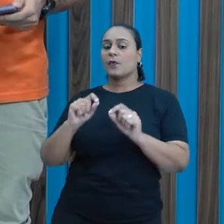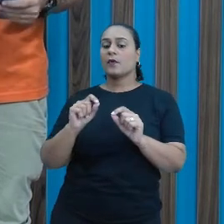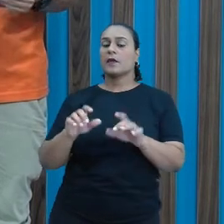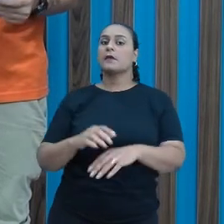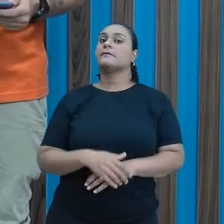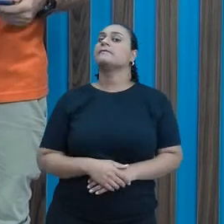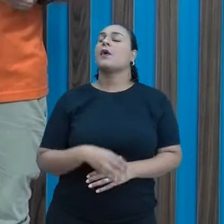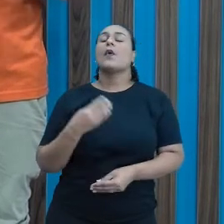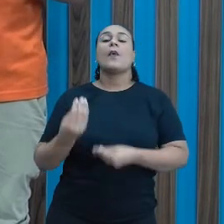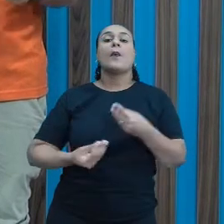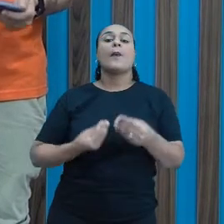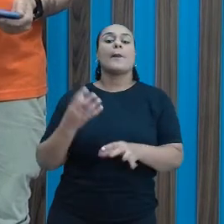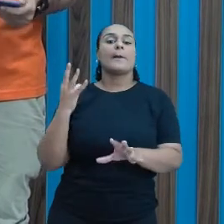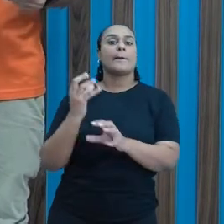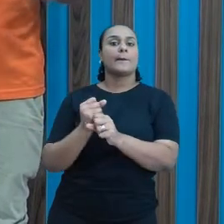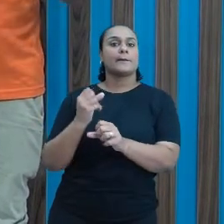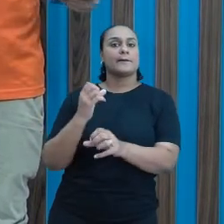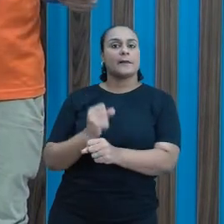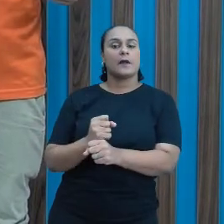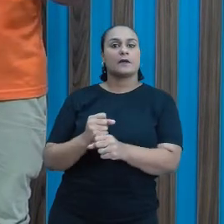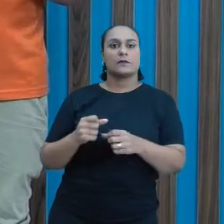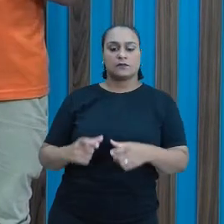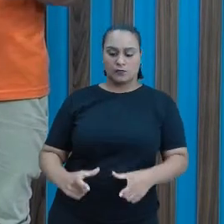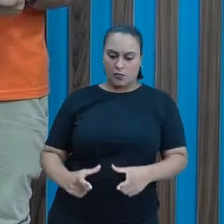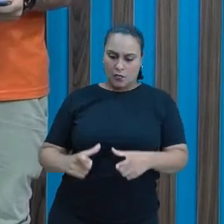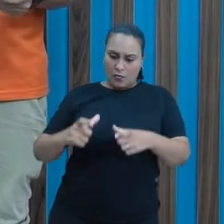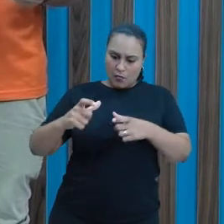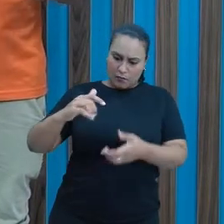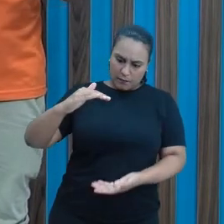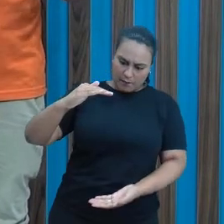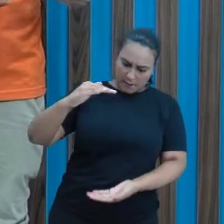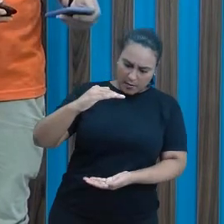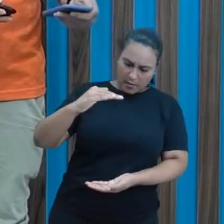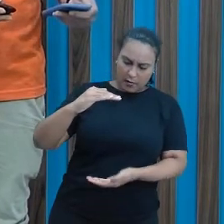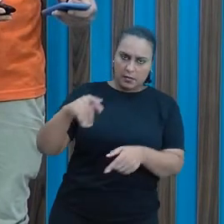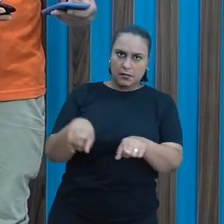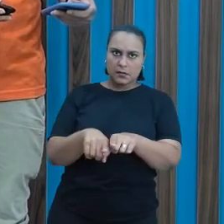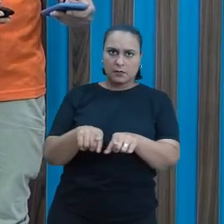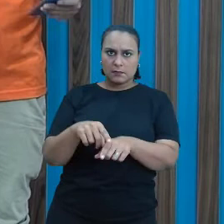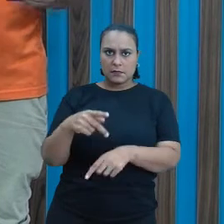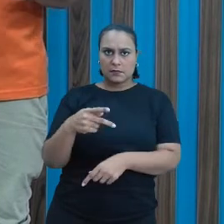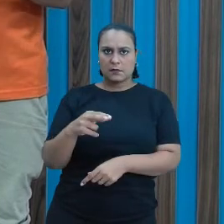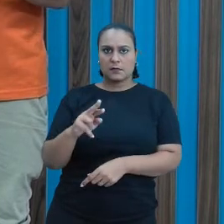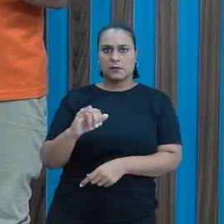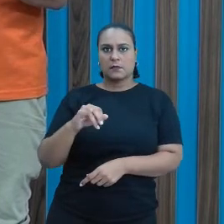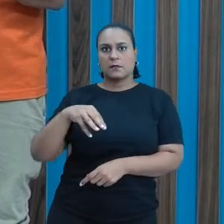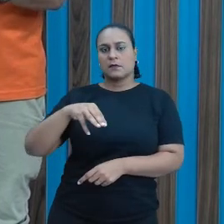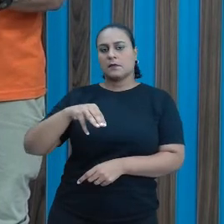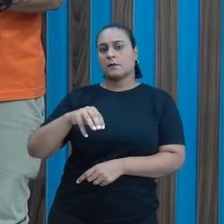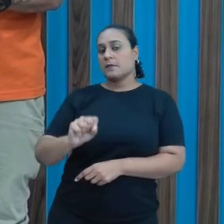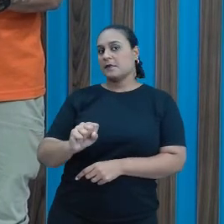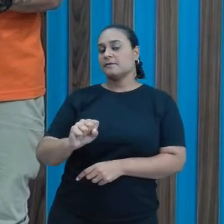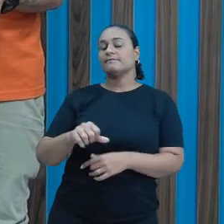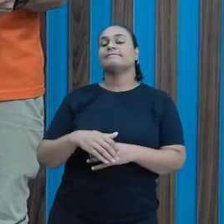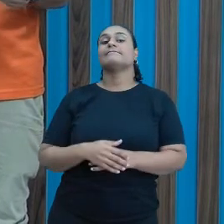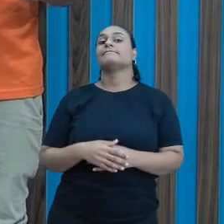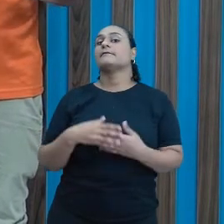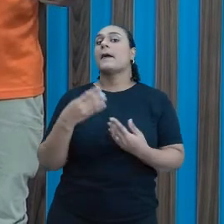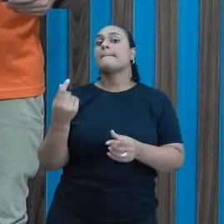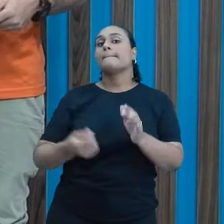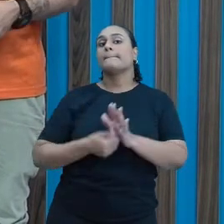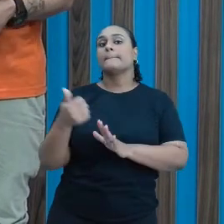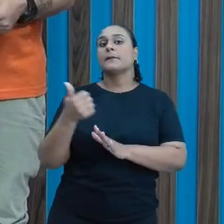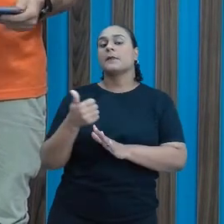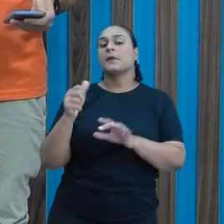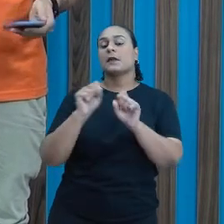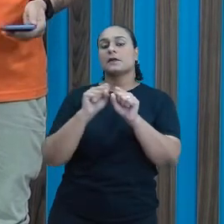sistematização, ou seja, como é que eu calculo o volume de um cilindro e de um prisma, tá certo? Essa é a primeira sistematização, porque até então